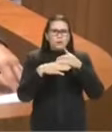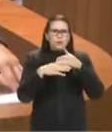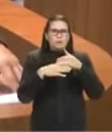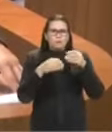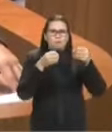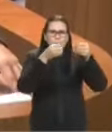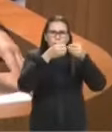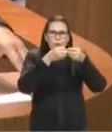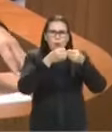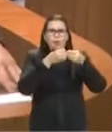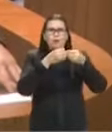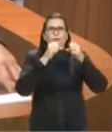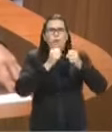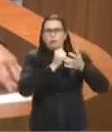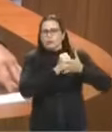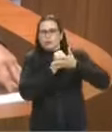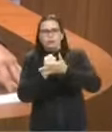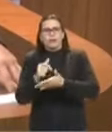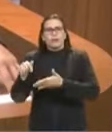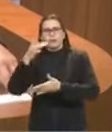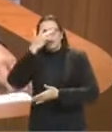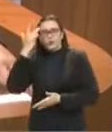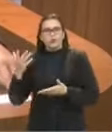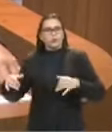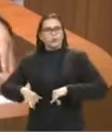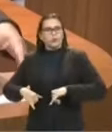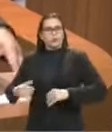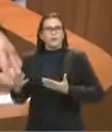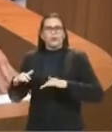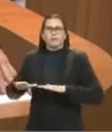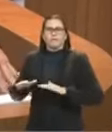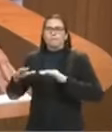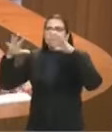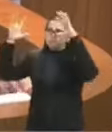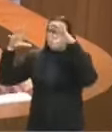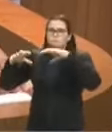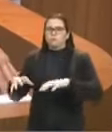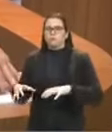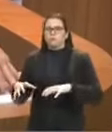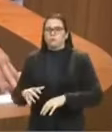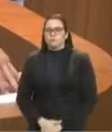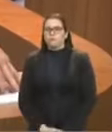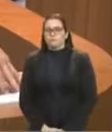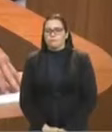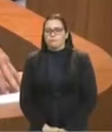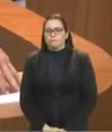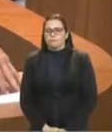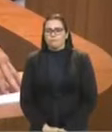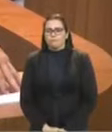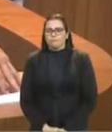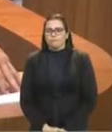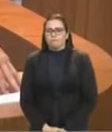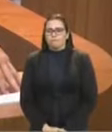pessoas fora dos seus lares, as pessoas ali com seus pertences ali preocupadas para não perder, e aí